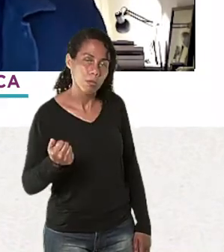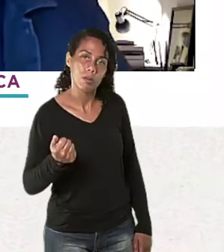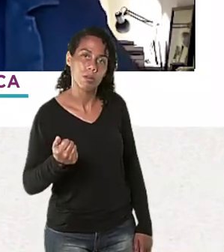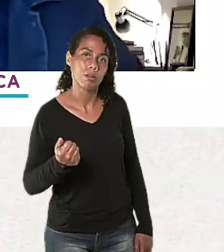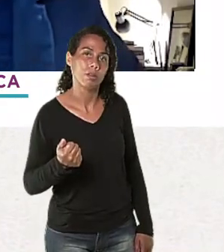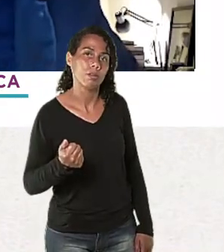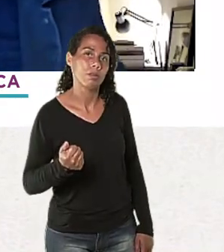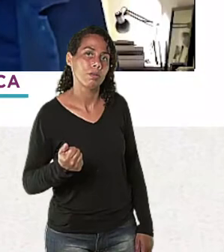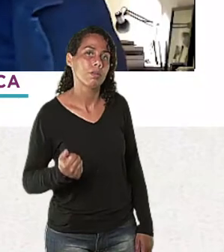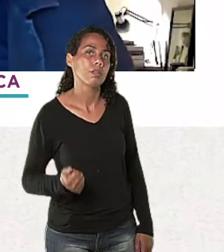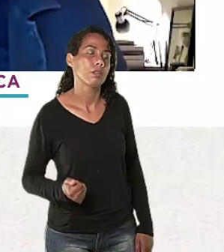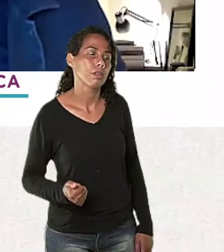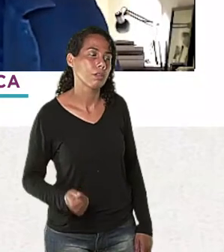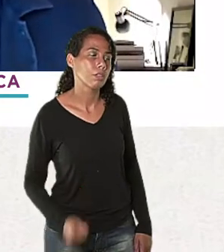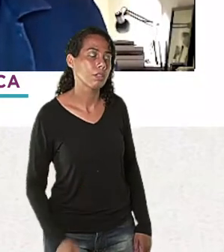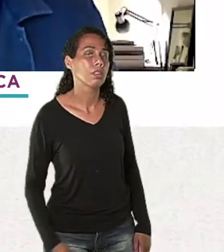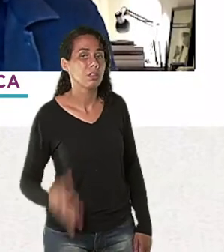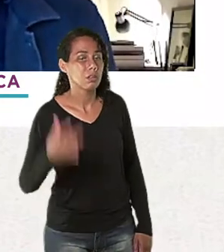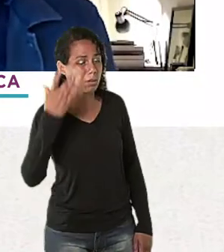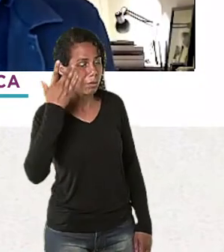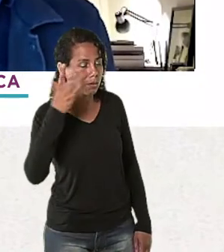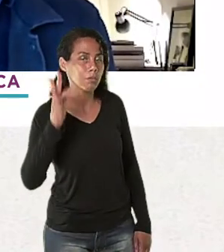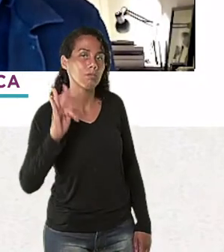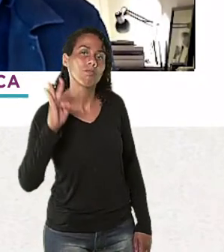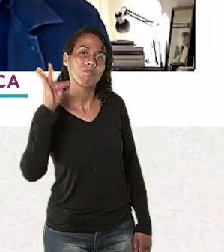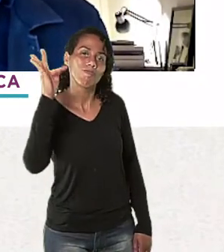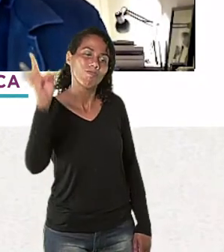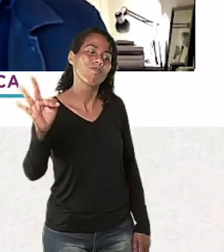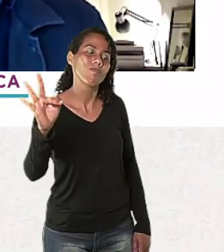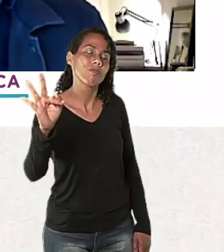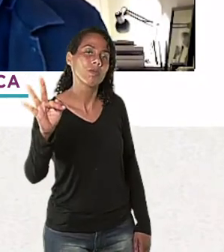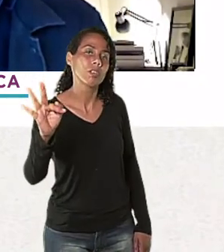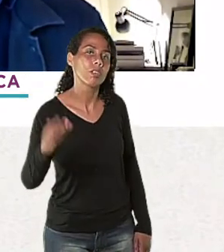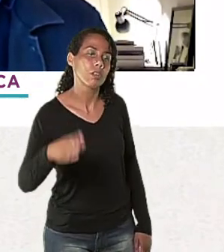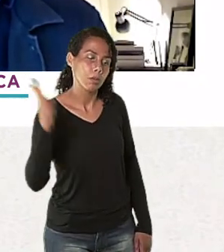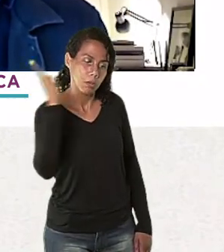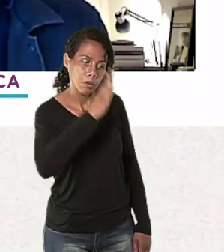Nos Tá mais perdoe, apropriado, mas também. Gilberto Gil, a corruptela.